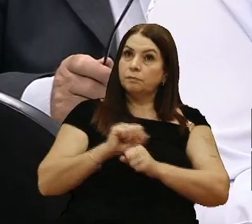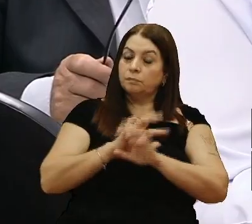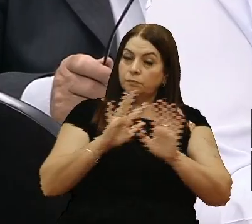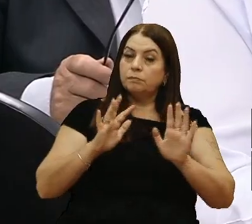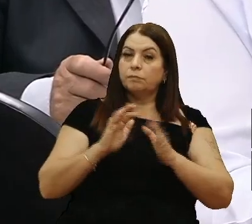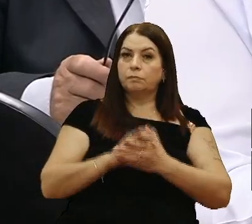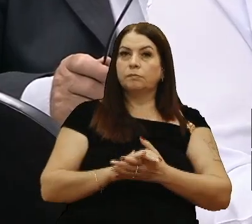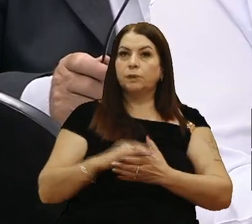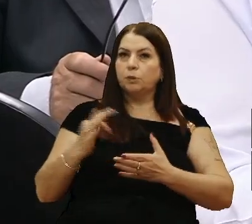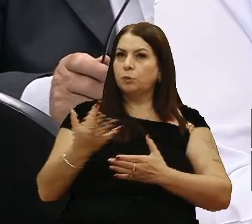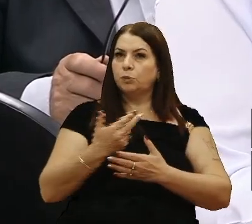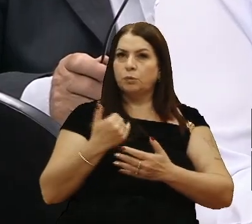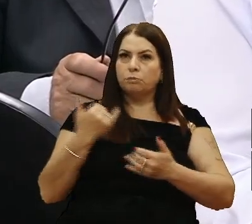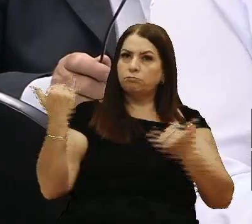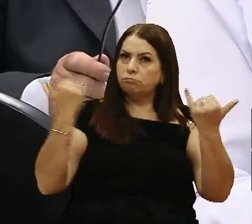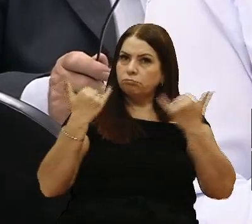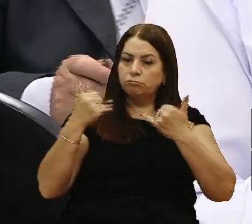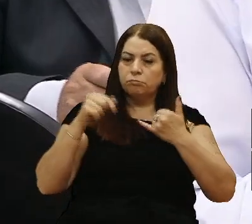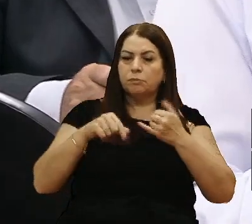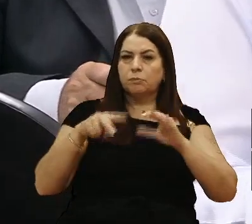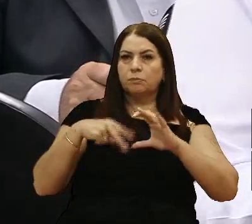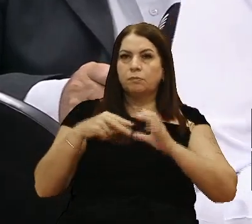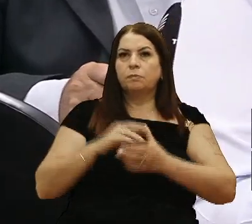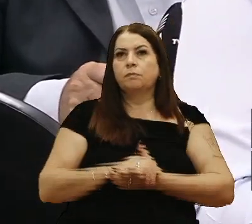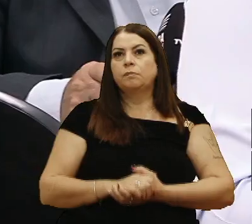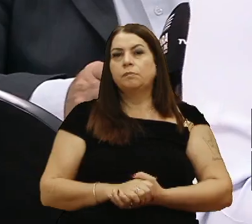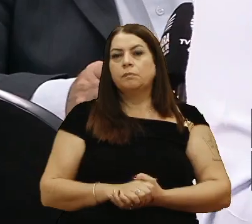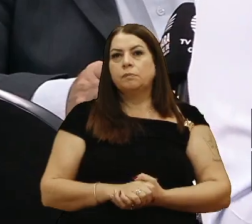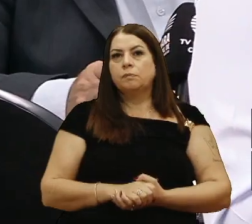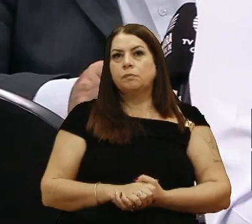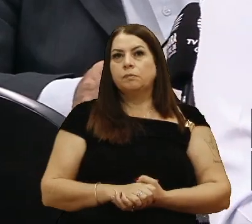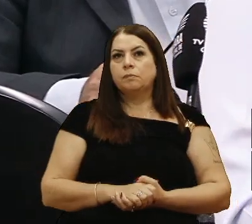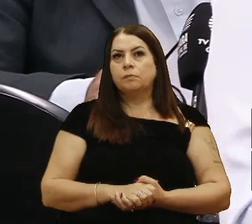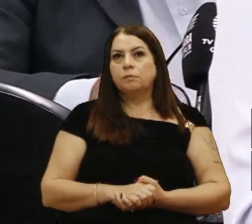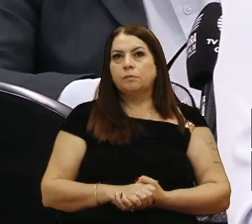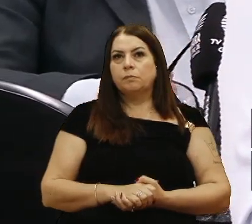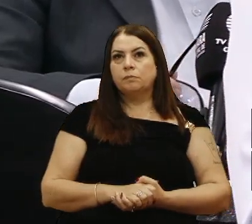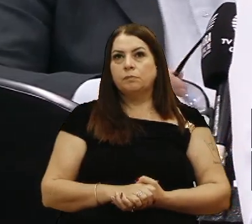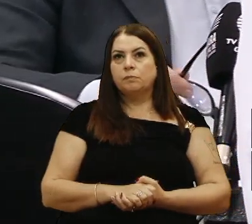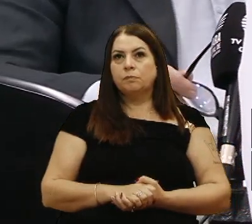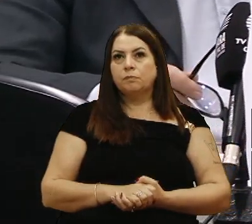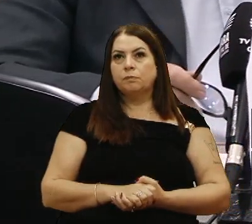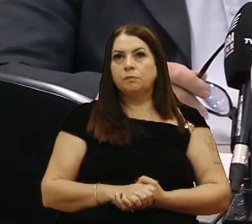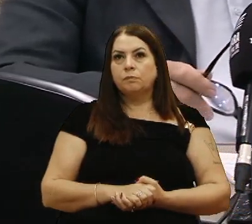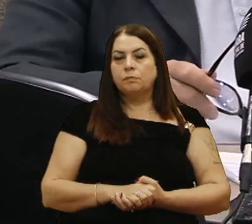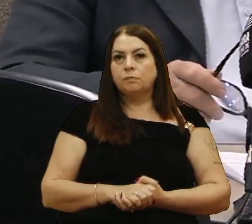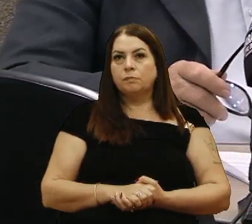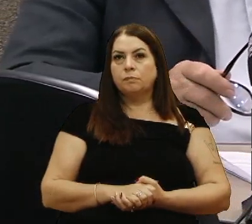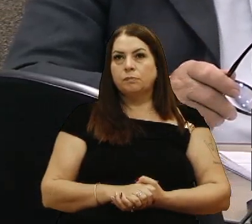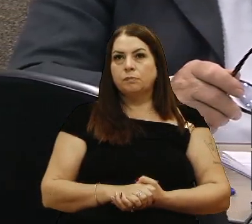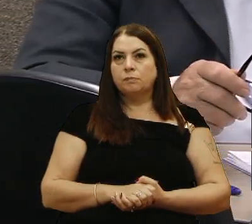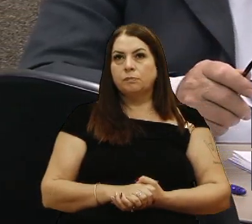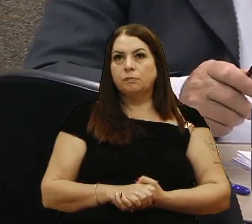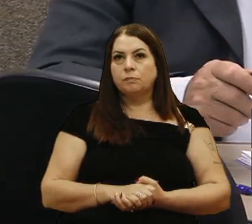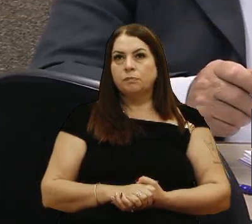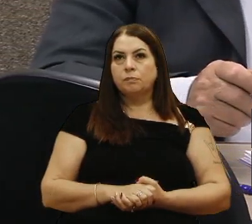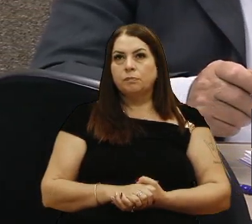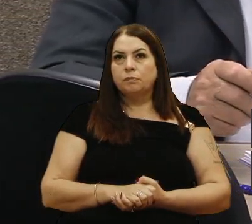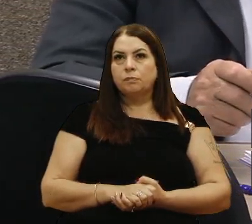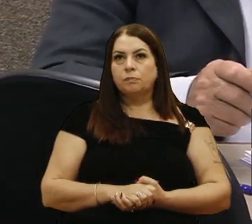esclarecer todas as questões aqui no parlamento e dizer que